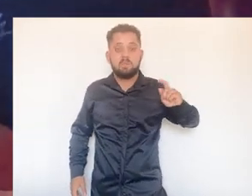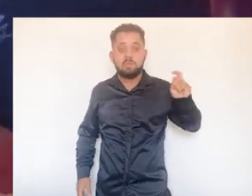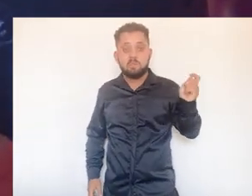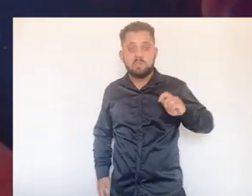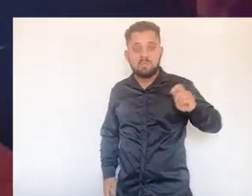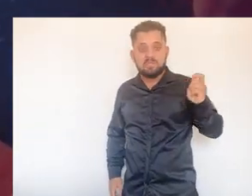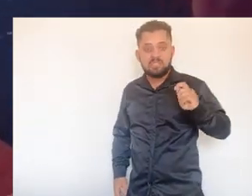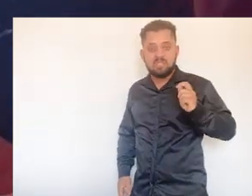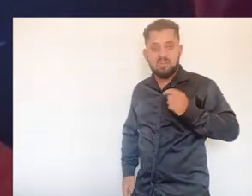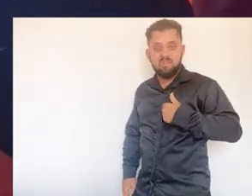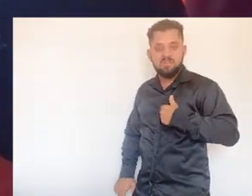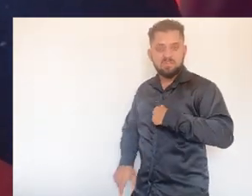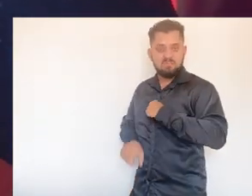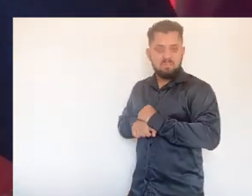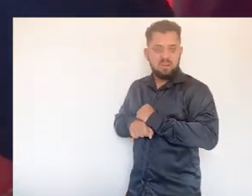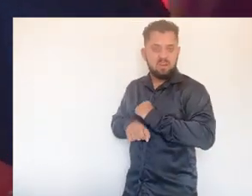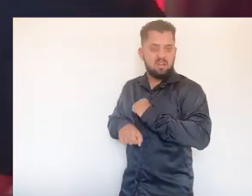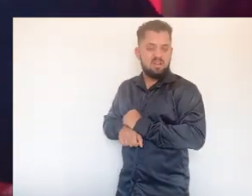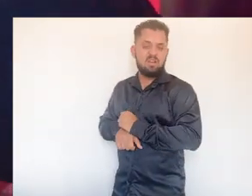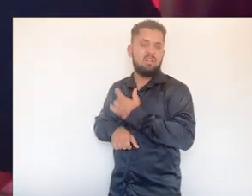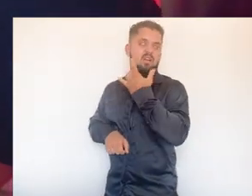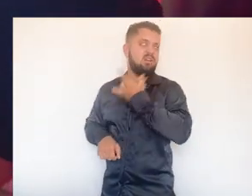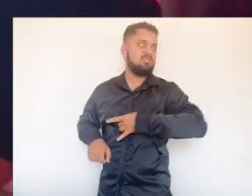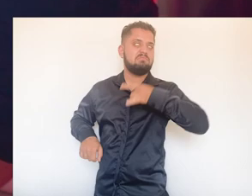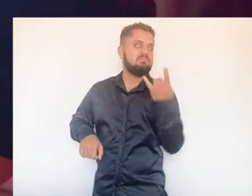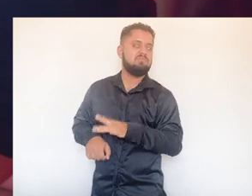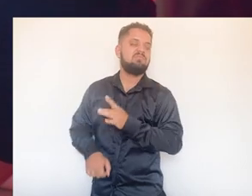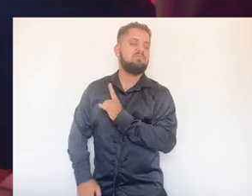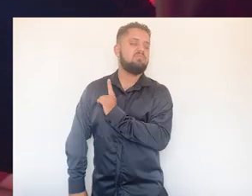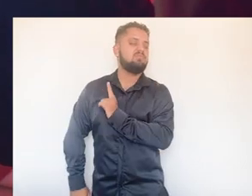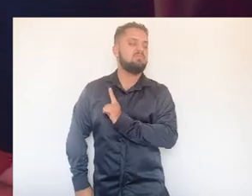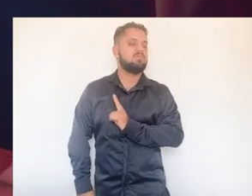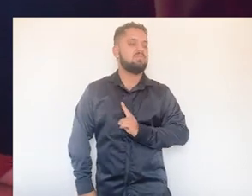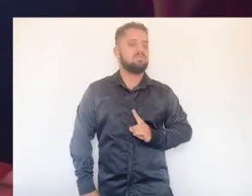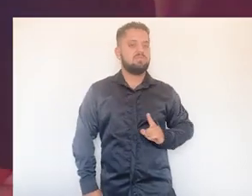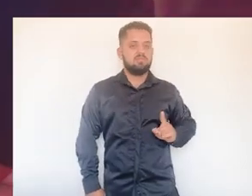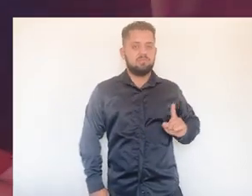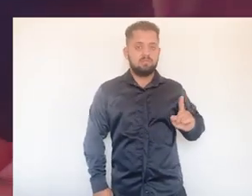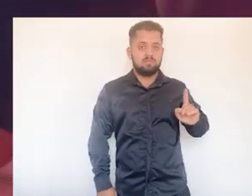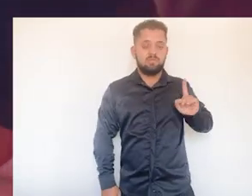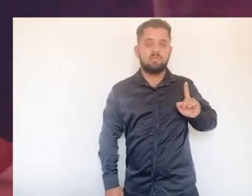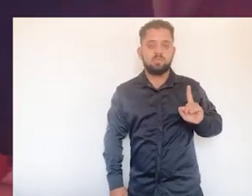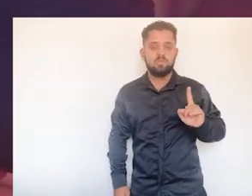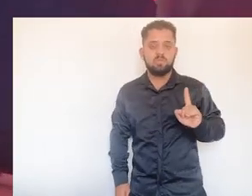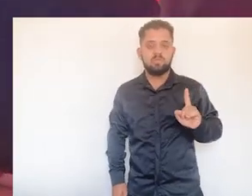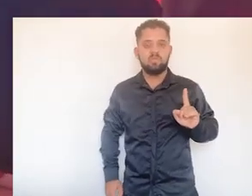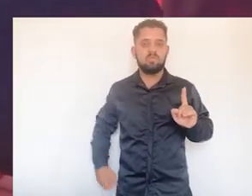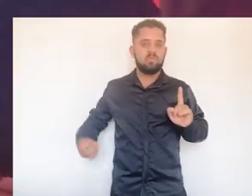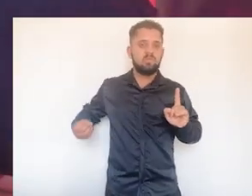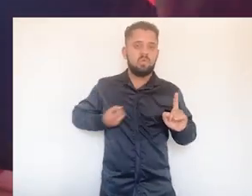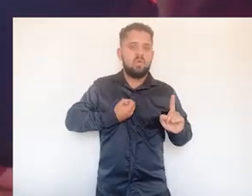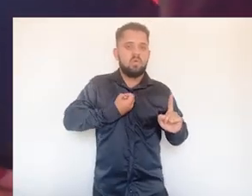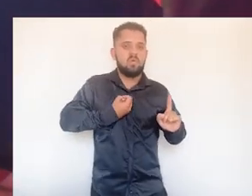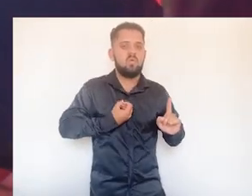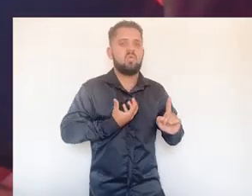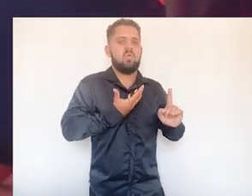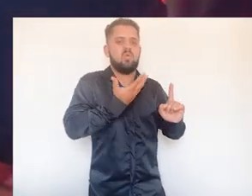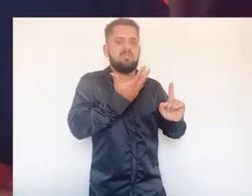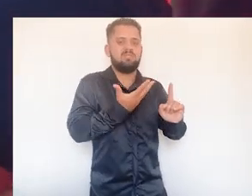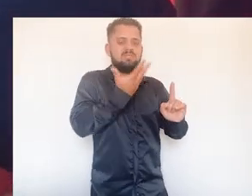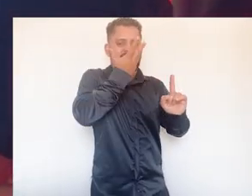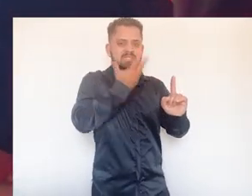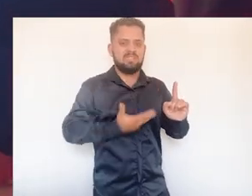Posso furar o tempo, quebrar a hora, marcar chegada, pois eu tenho em